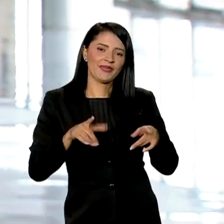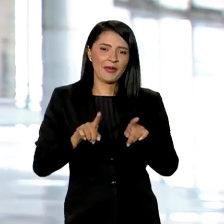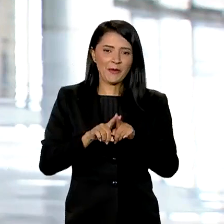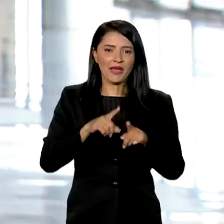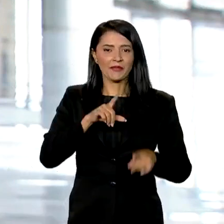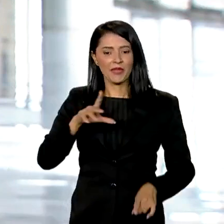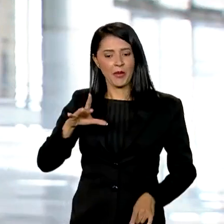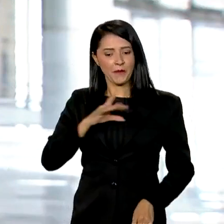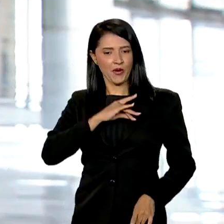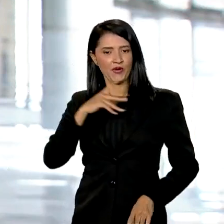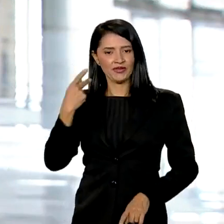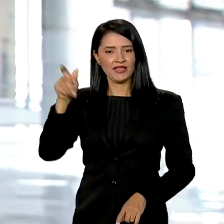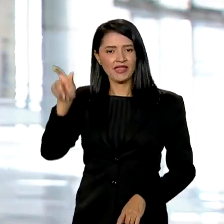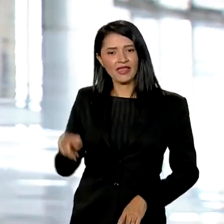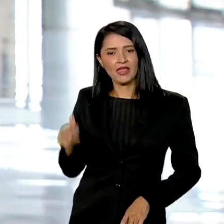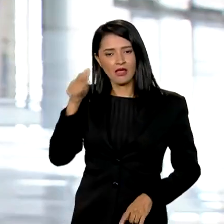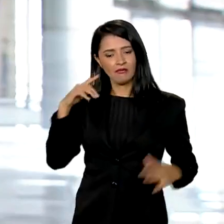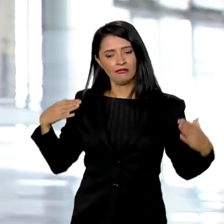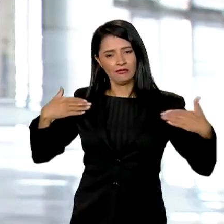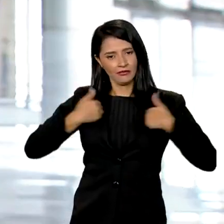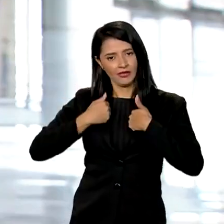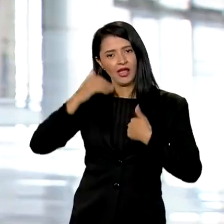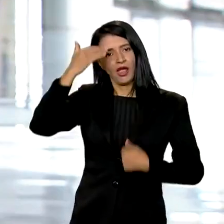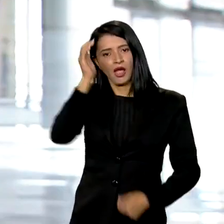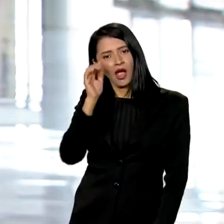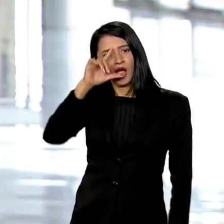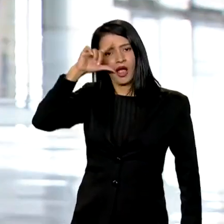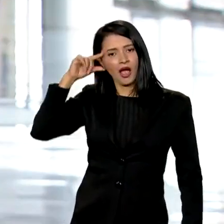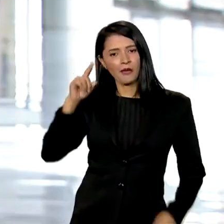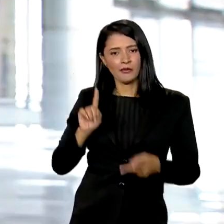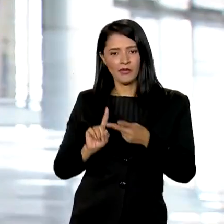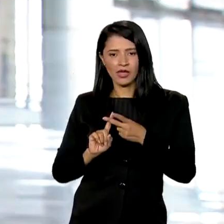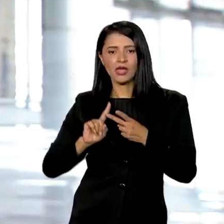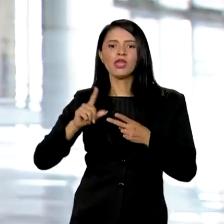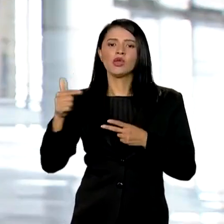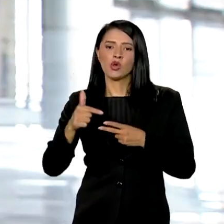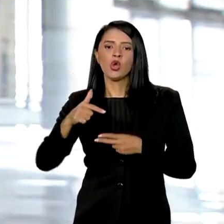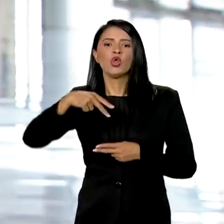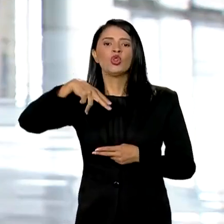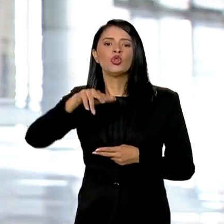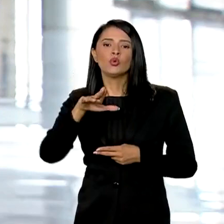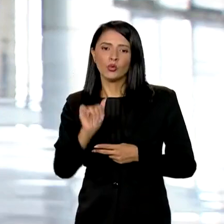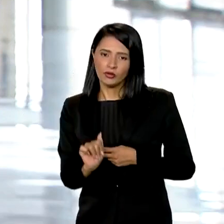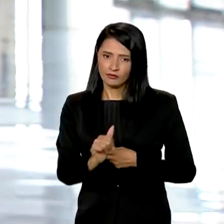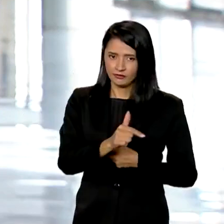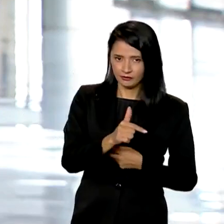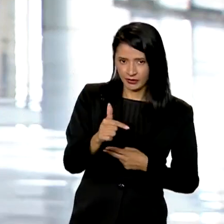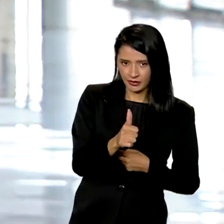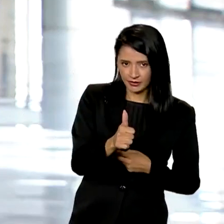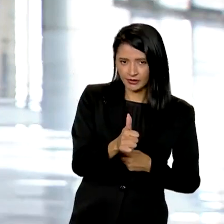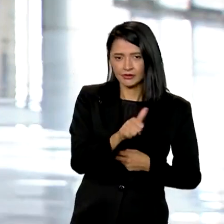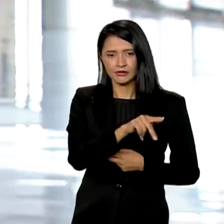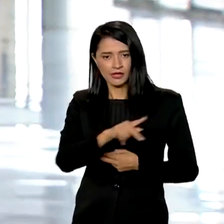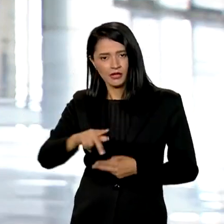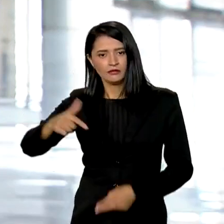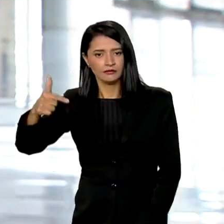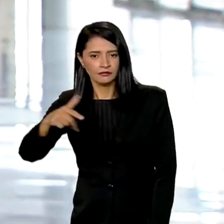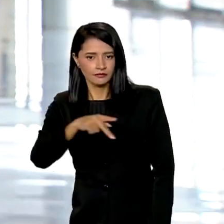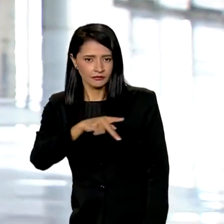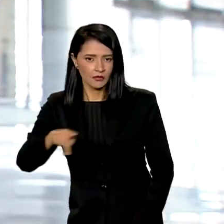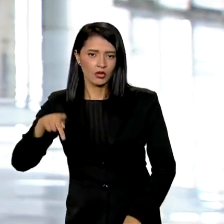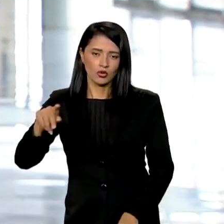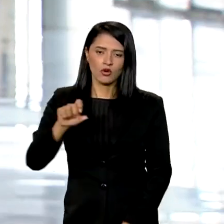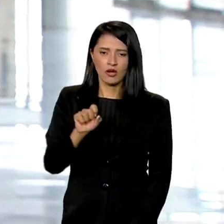de posse da ministra Carmen Lúcia e do ministro Nunes Marques nos cargos de presidente e vice-presidente do